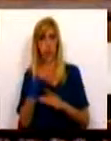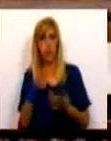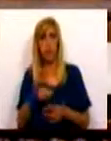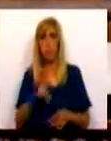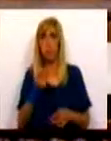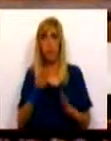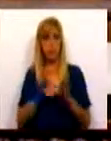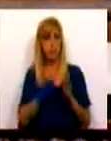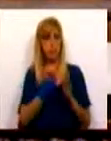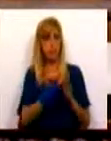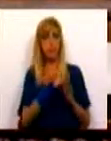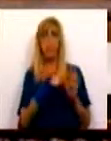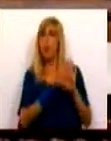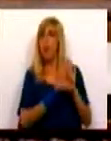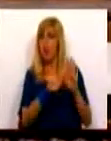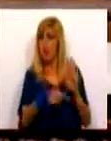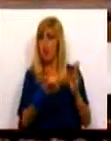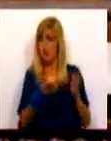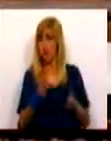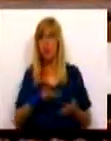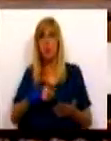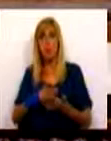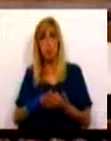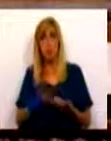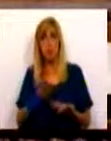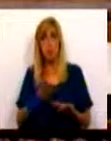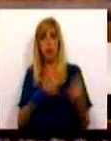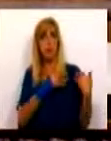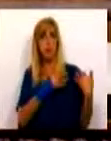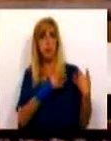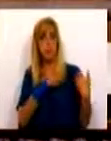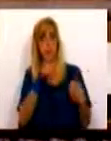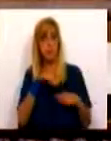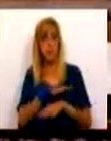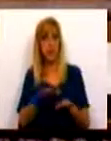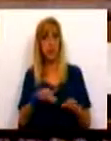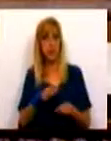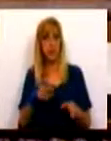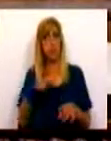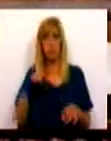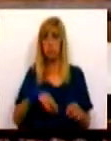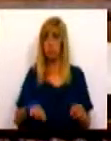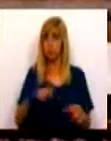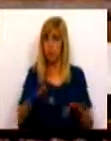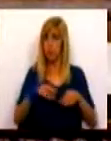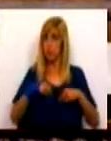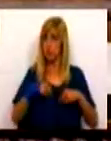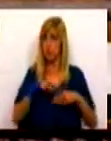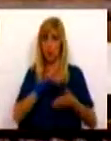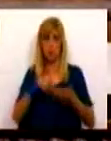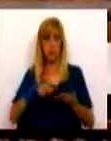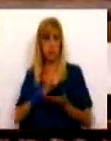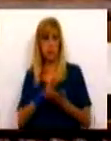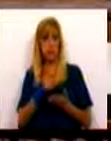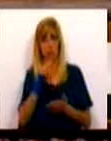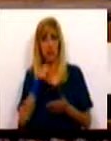seu projeto de lei, propõe que a Autoridade Marítima Nacional assuma a contratação direta de nadadores salvadores nas